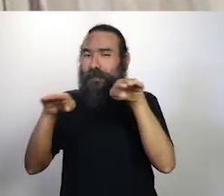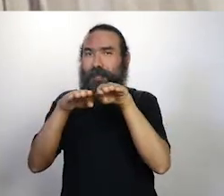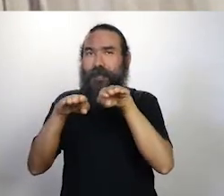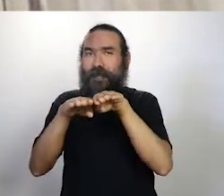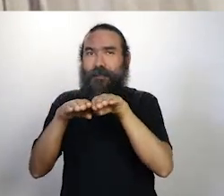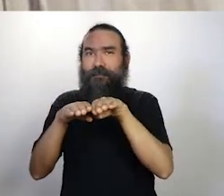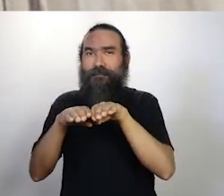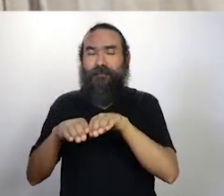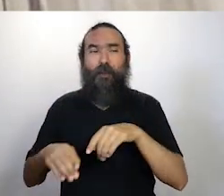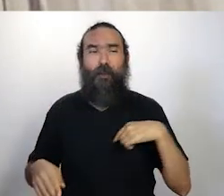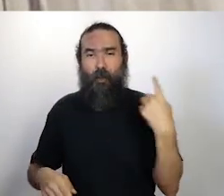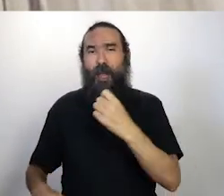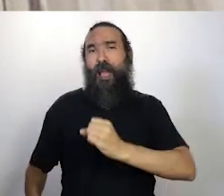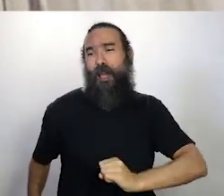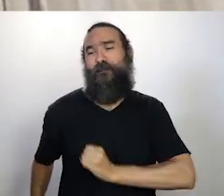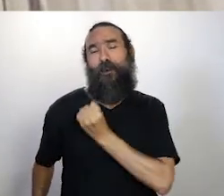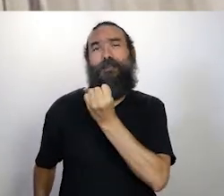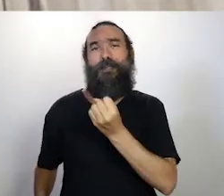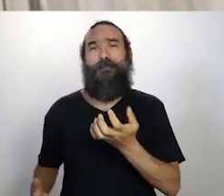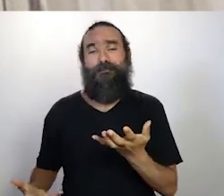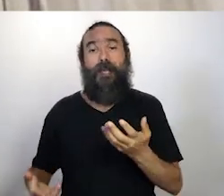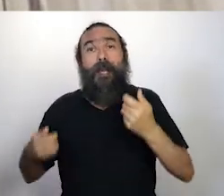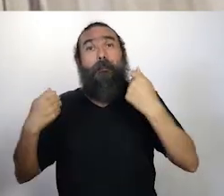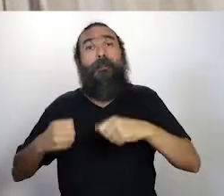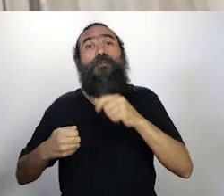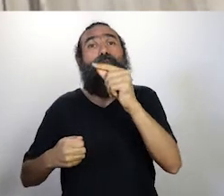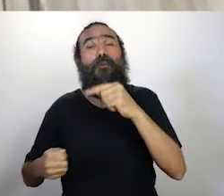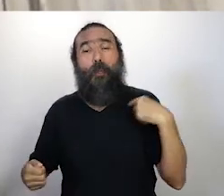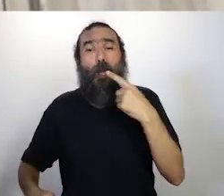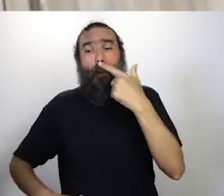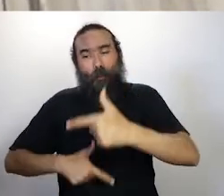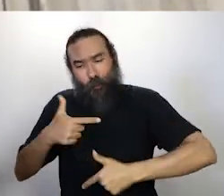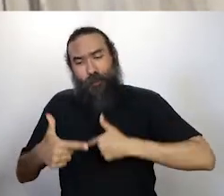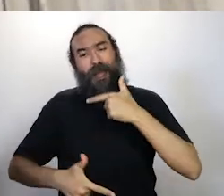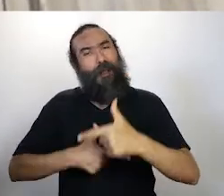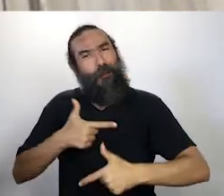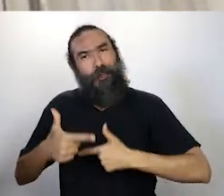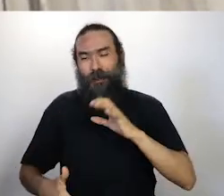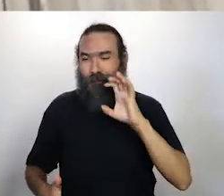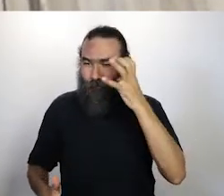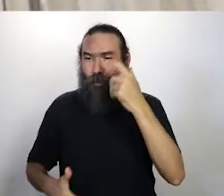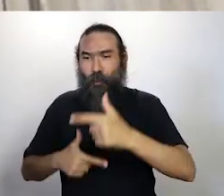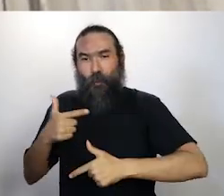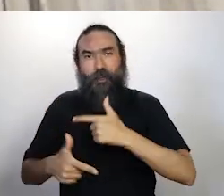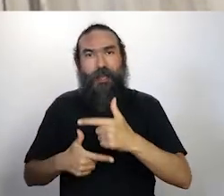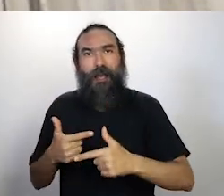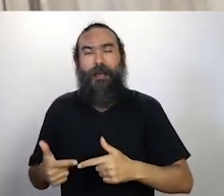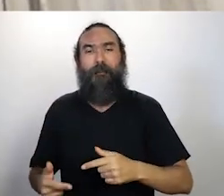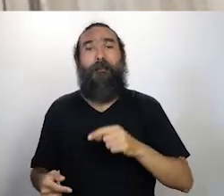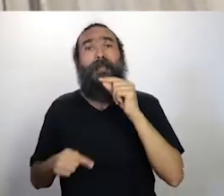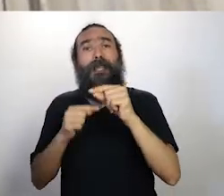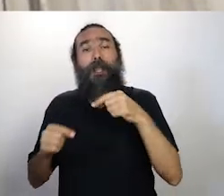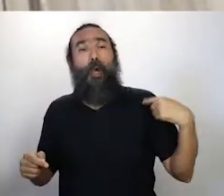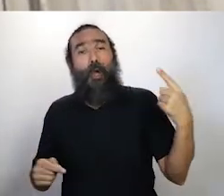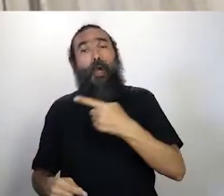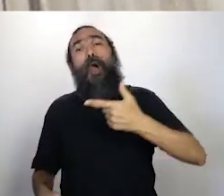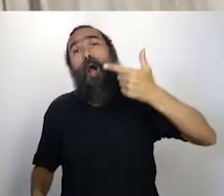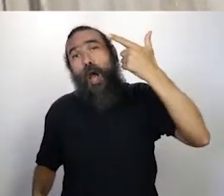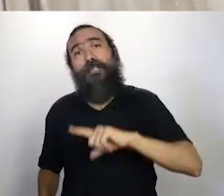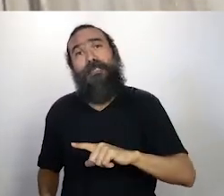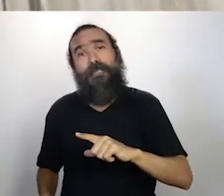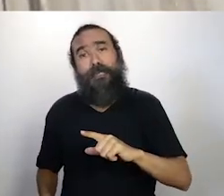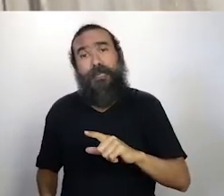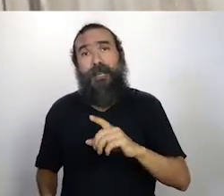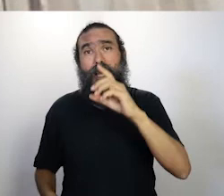como carece uma luta constante e uma disputa nesse espaço para que a gente consiga efetivar aquele direito que foi conquistado